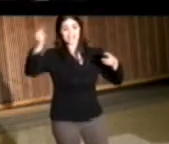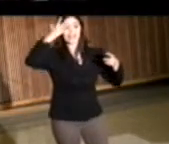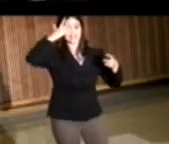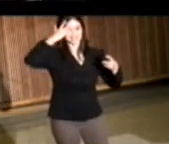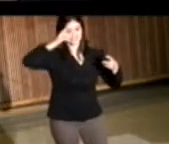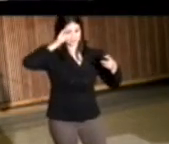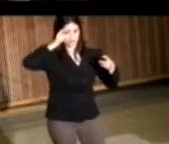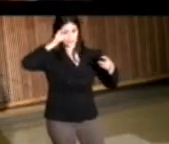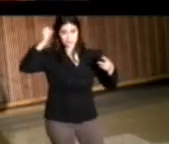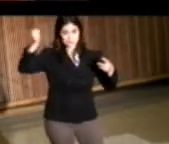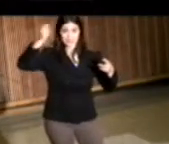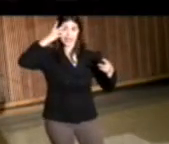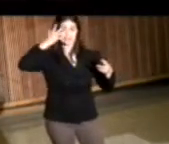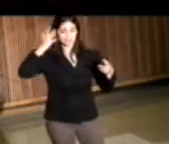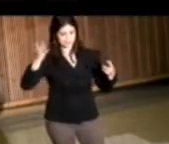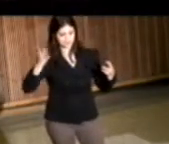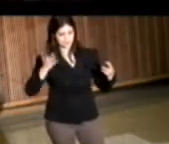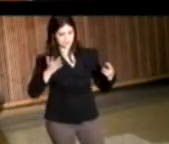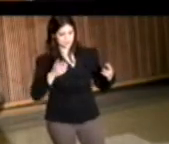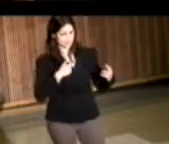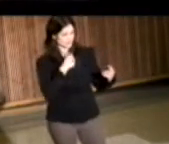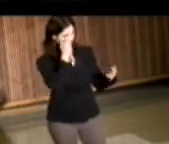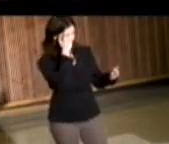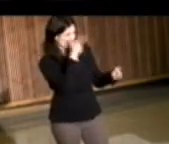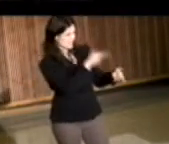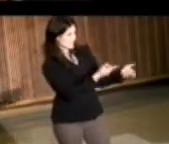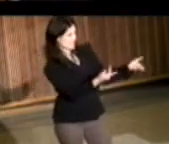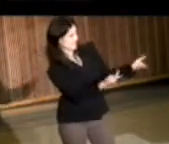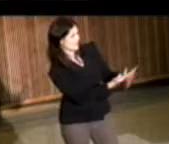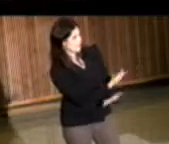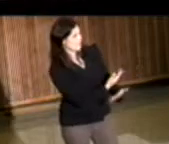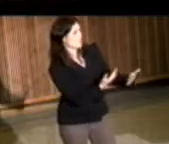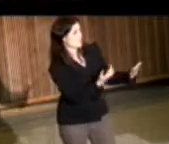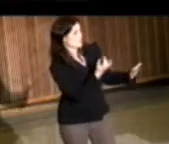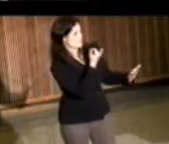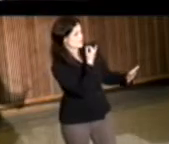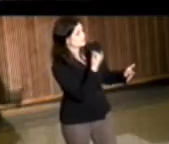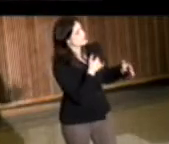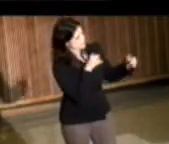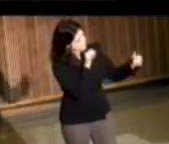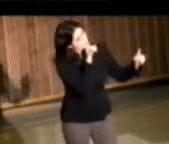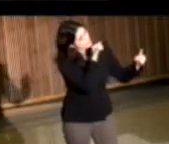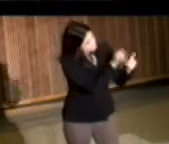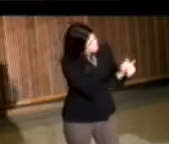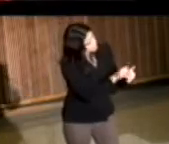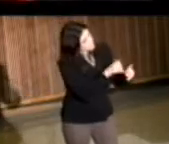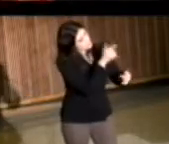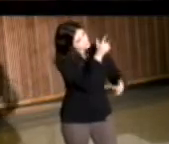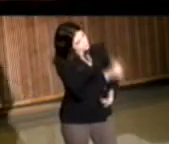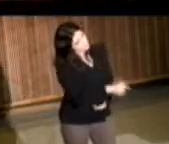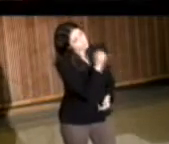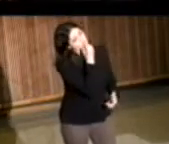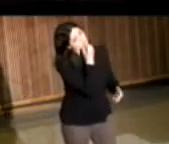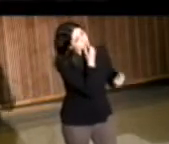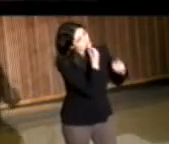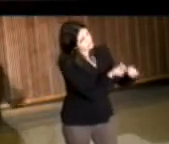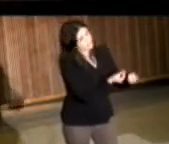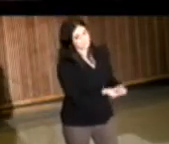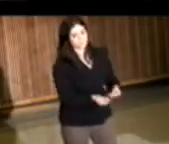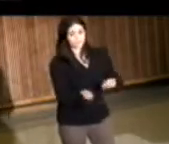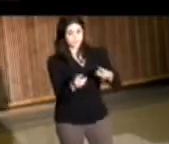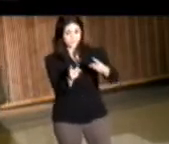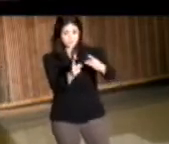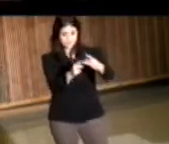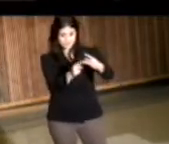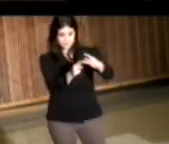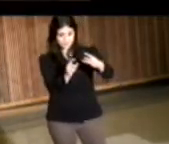favor imerecido. Eu não quero saber, tem uma segunda chance, tem uma terceira, porque Deus faz isso comigo. Terceira lente que você